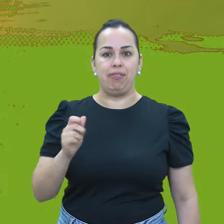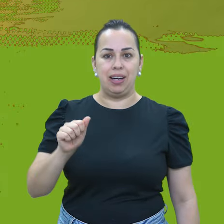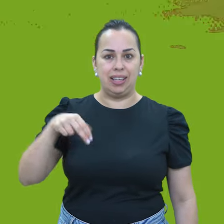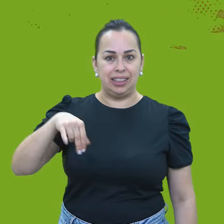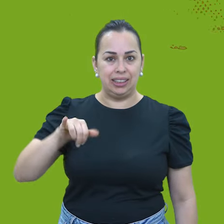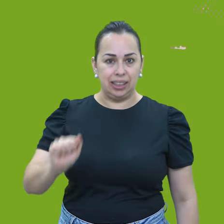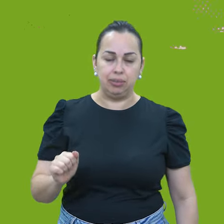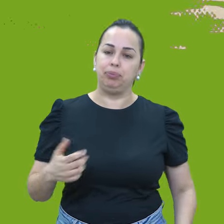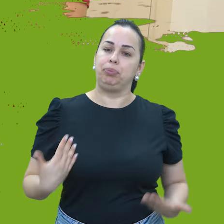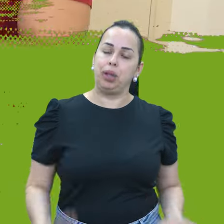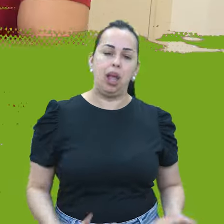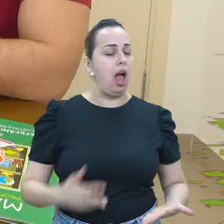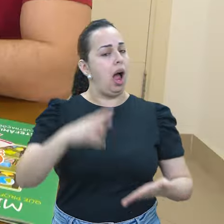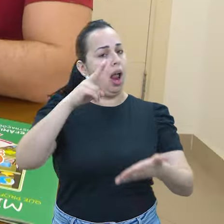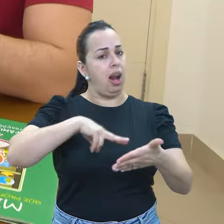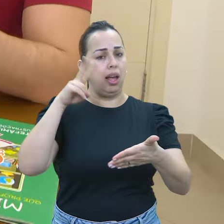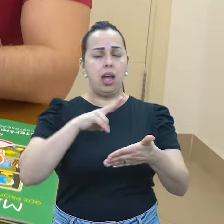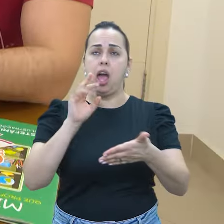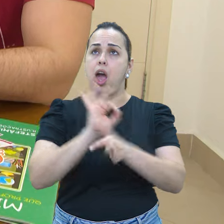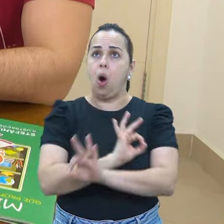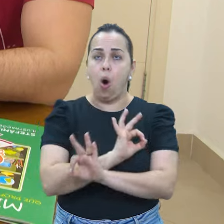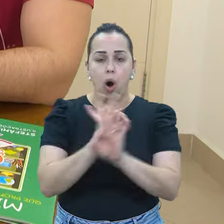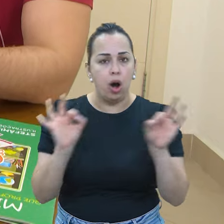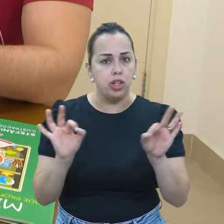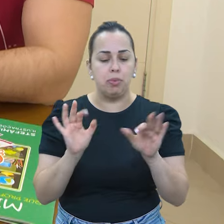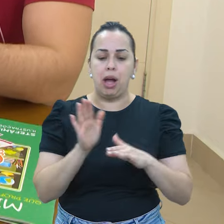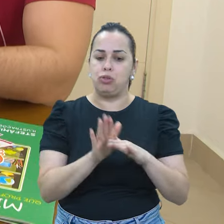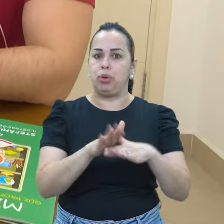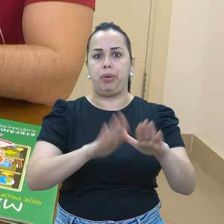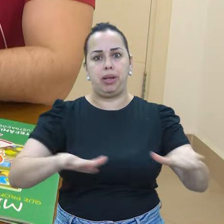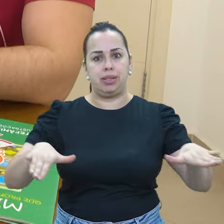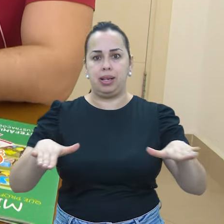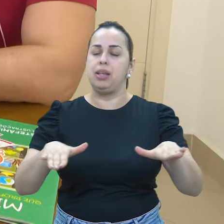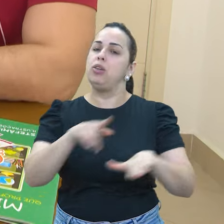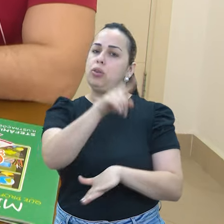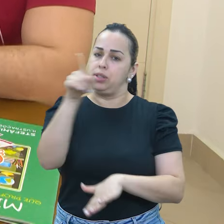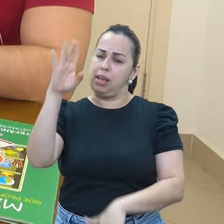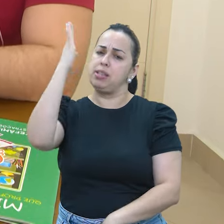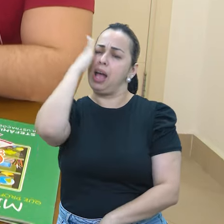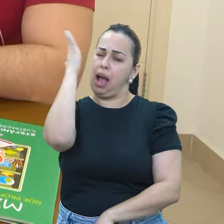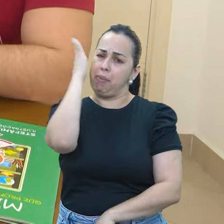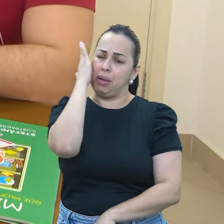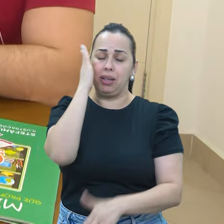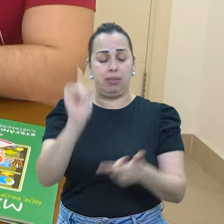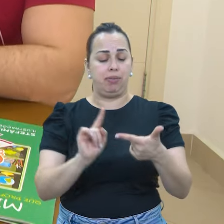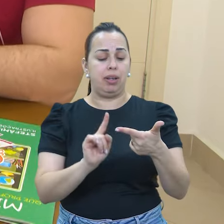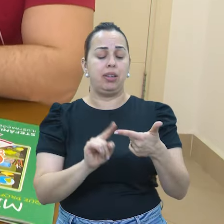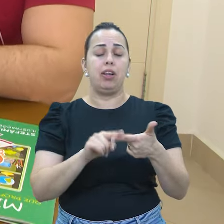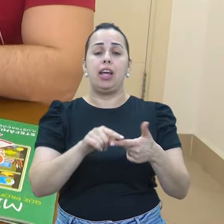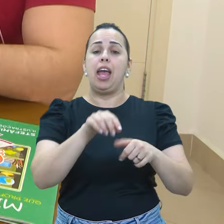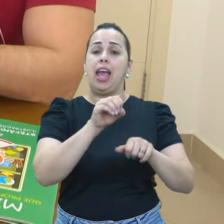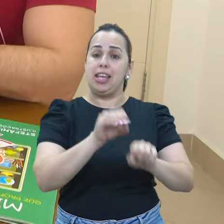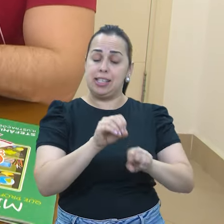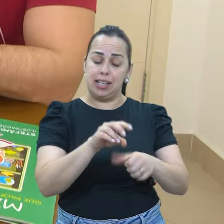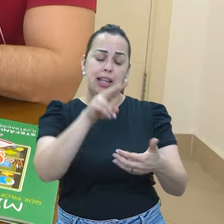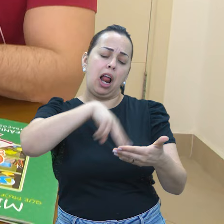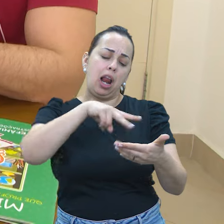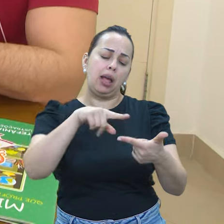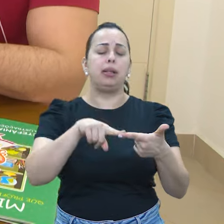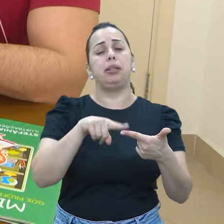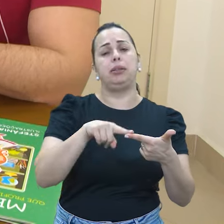conferir. A leitura traz uma série de benefícios para qualquer criança, isso é indiscutível, todo mundo sabe. Vai